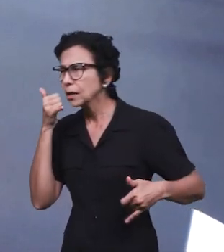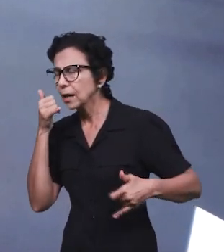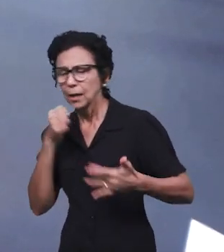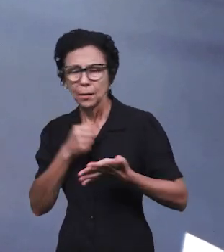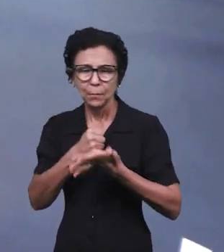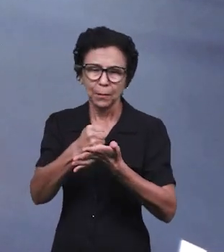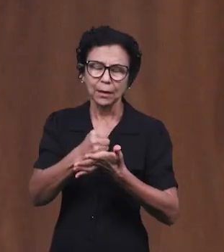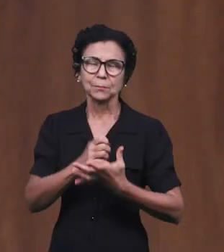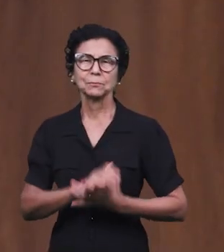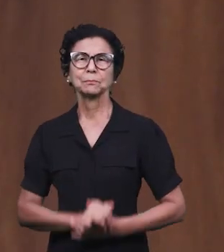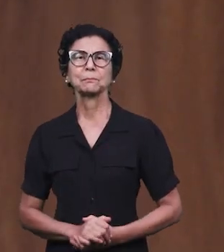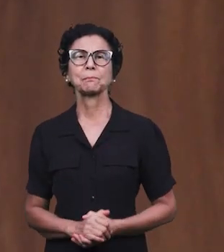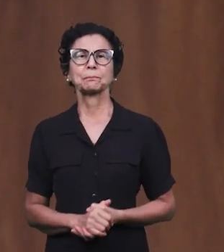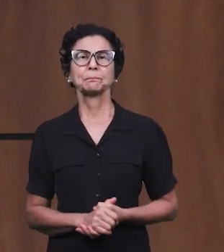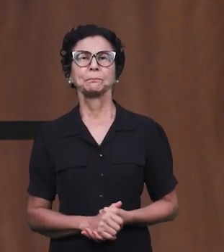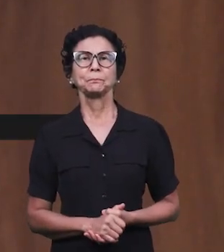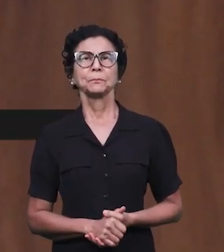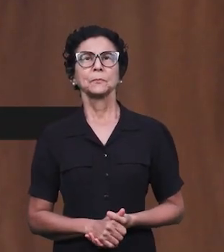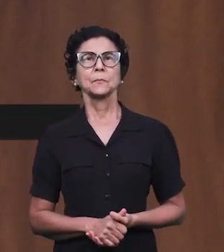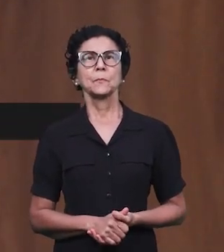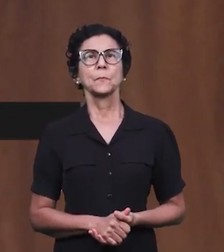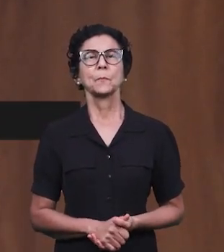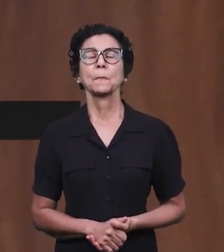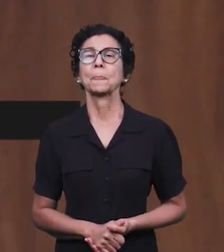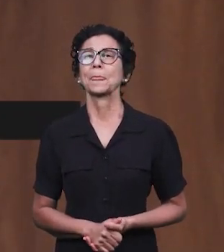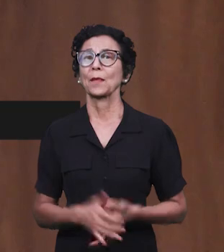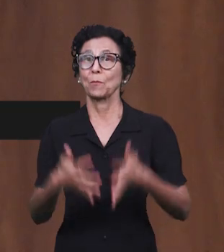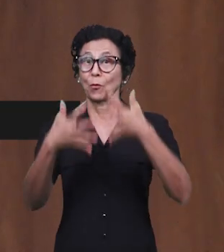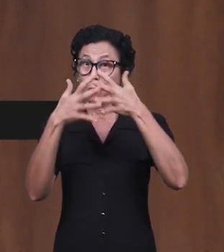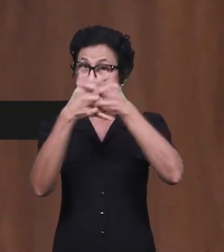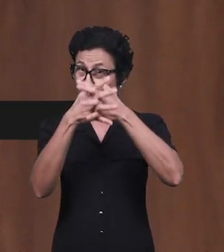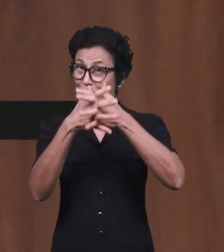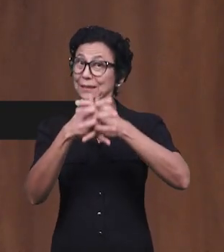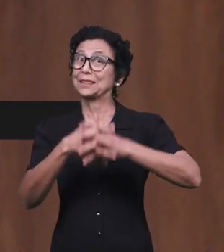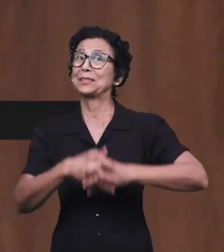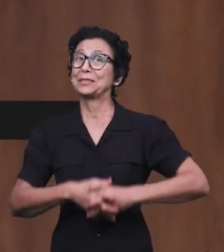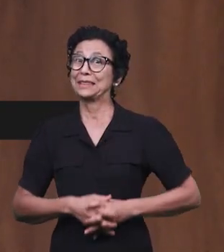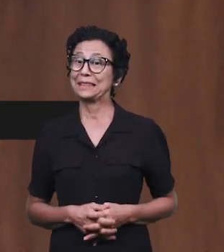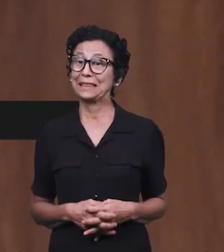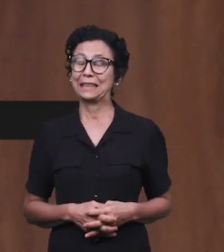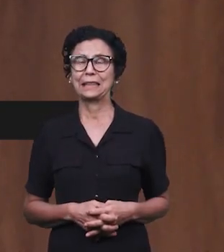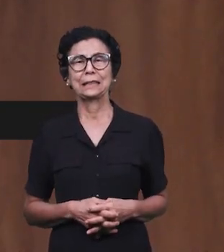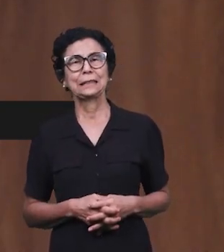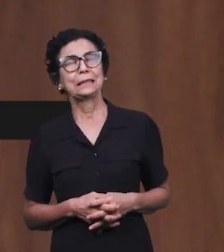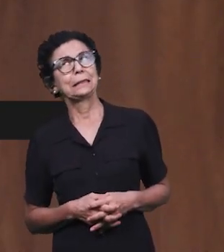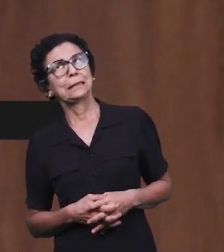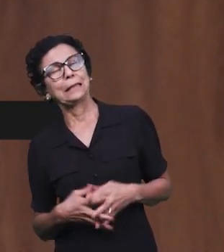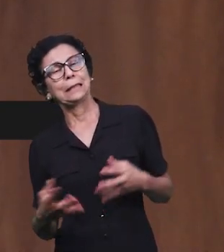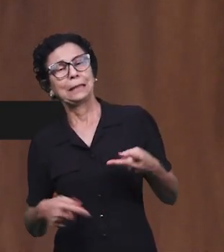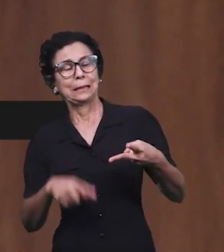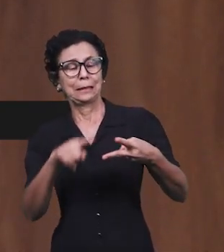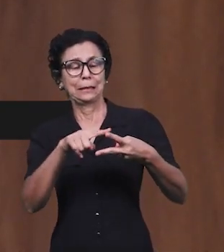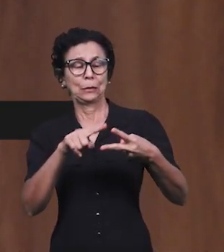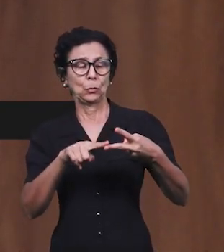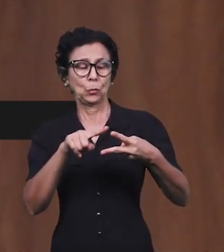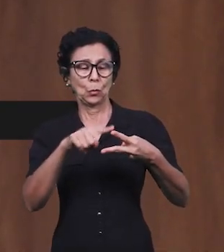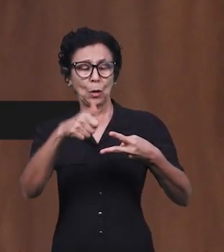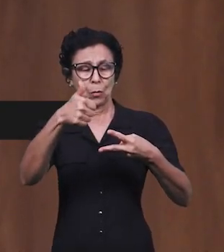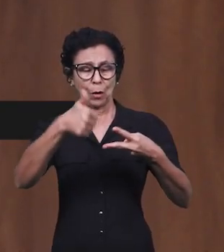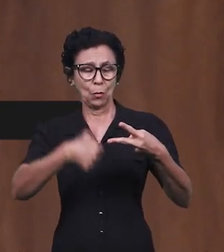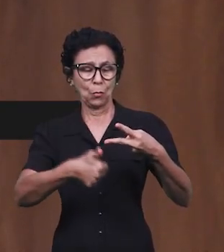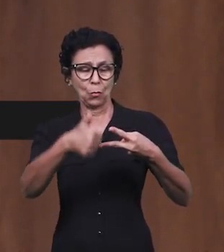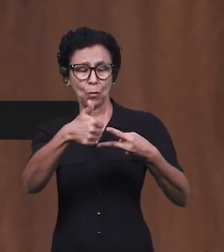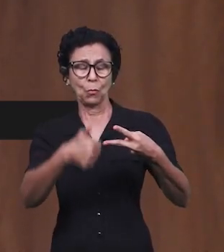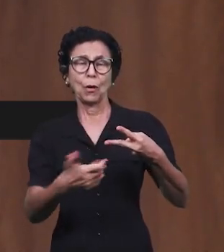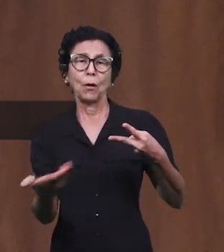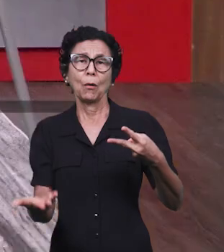que bom. É porque, às vezes, as pessoas ficam confusas, né? Sem saber se aciona um ou outro, e isso é importante saber. Se